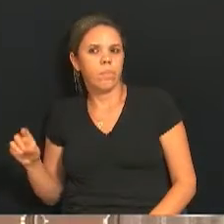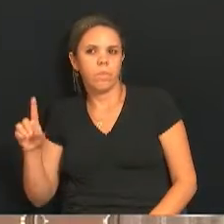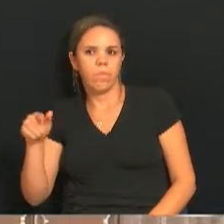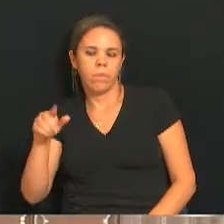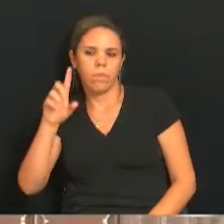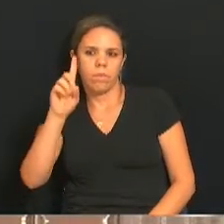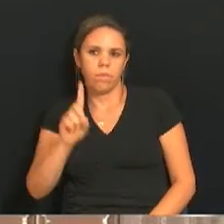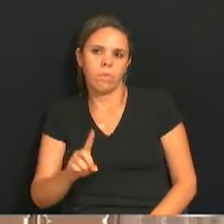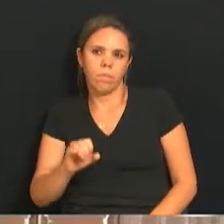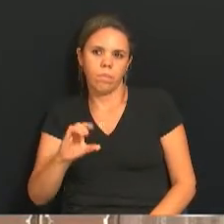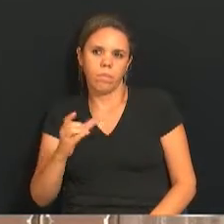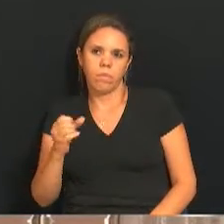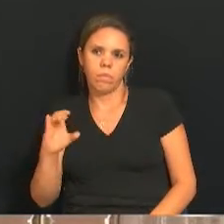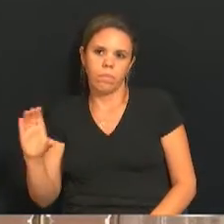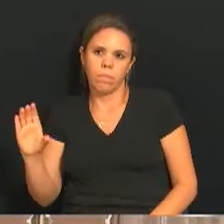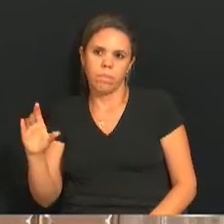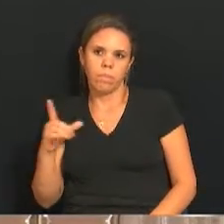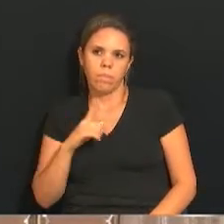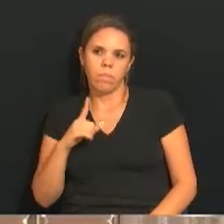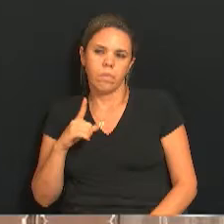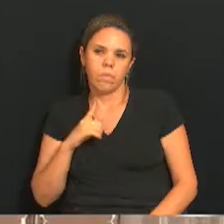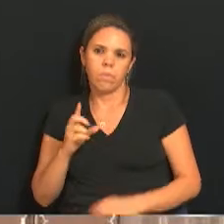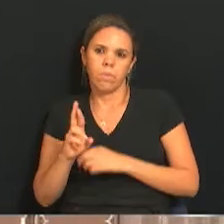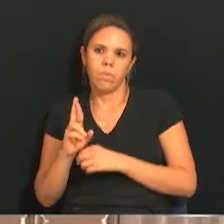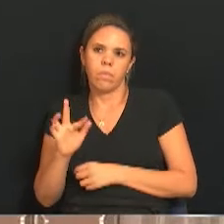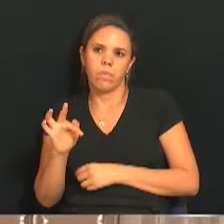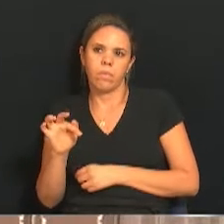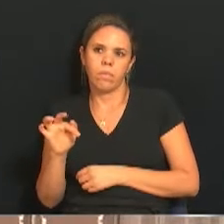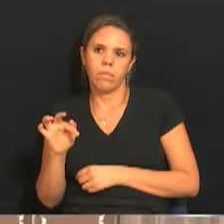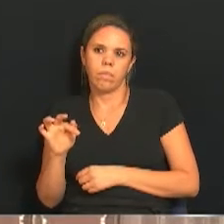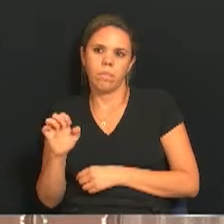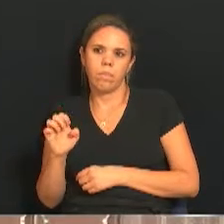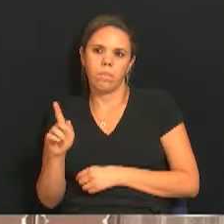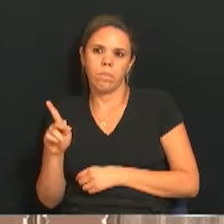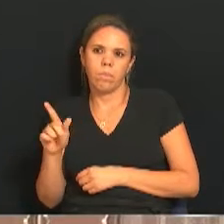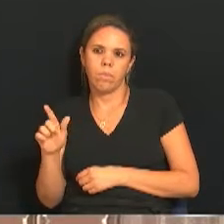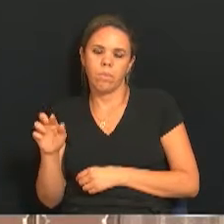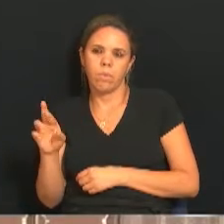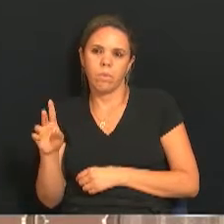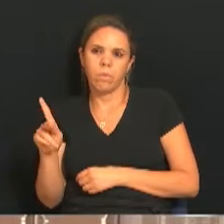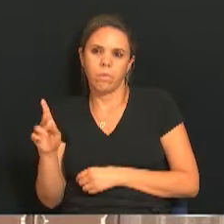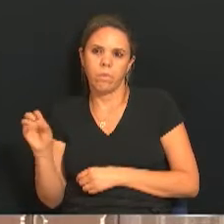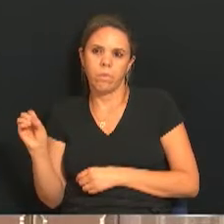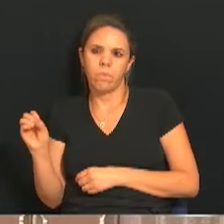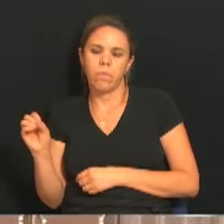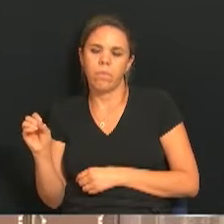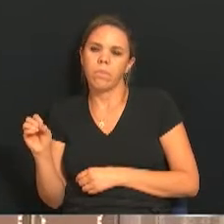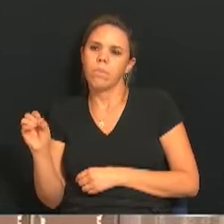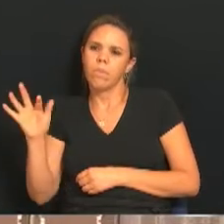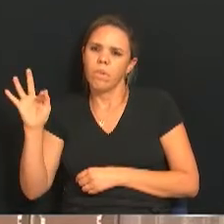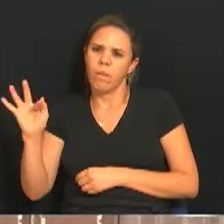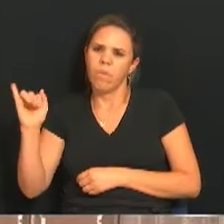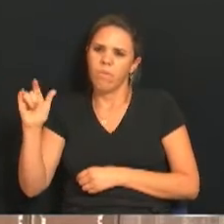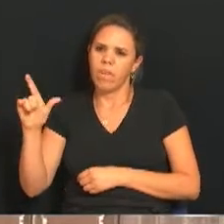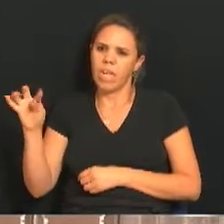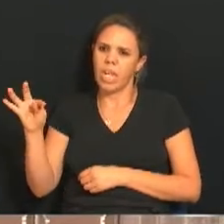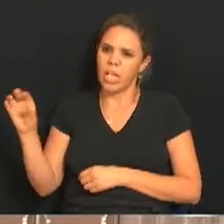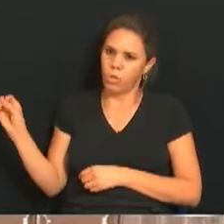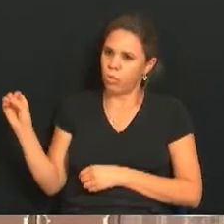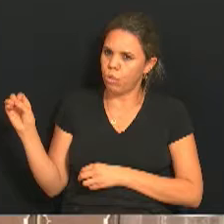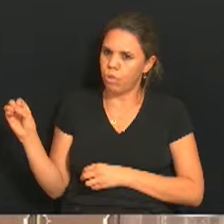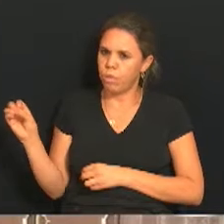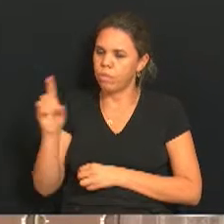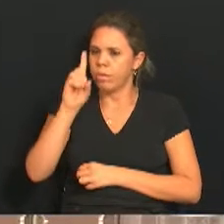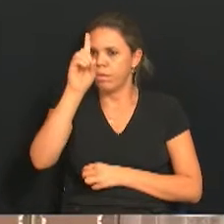da SIC, e nós temos o doutor Fileto Albuquerque. O senhor Fileto, ele é tanto diretor da SIC, como